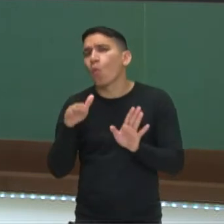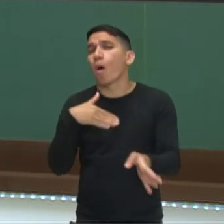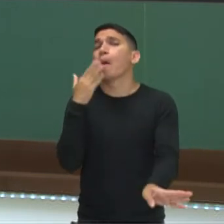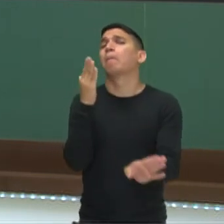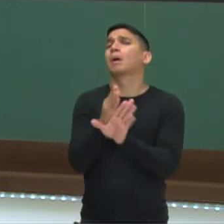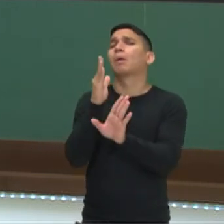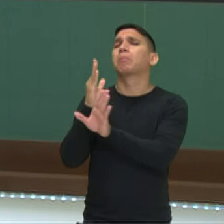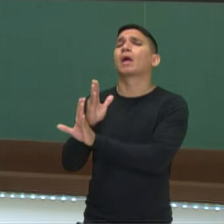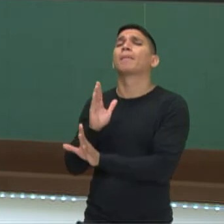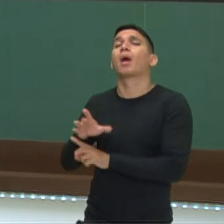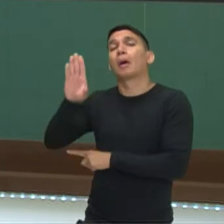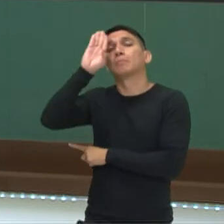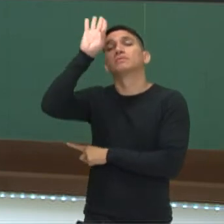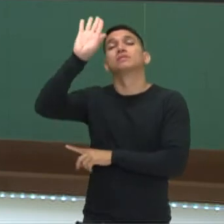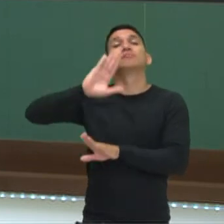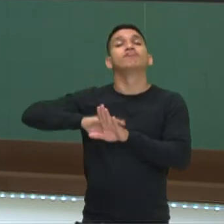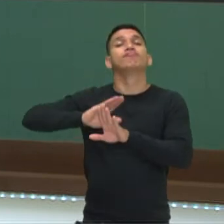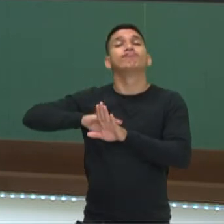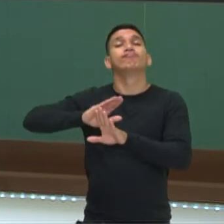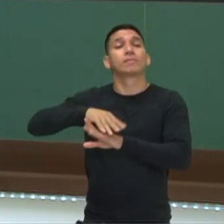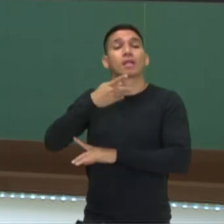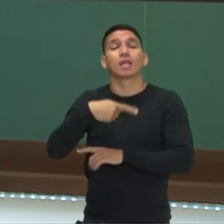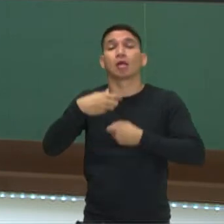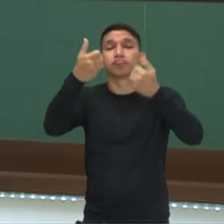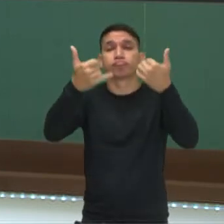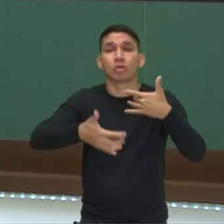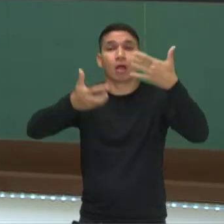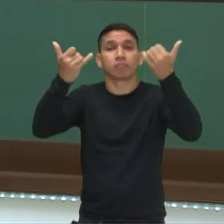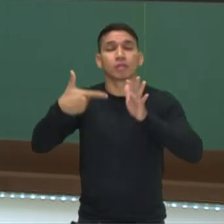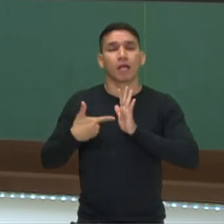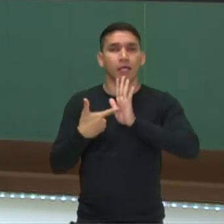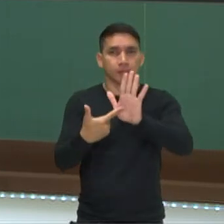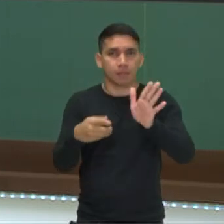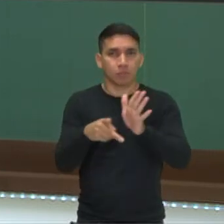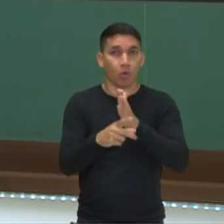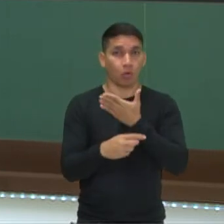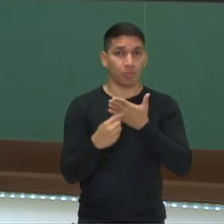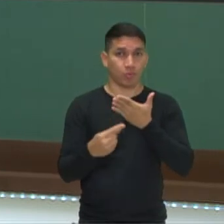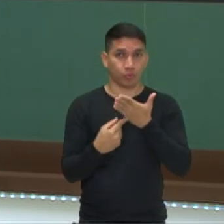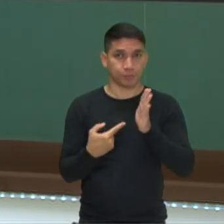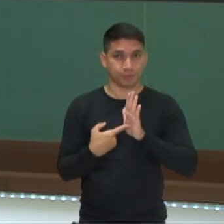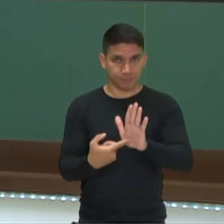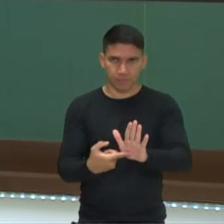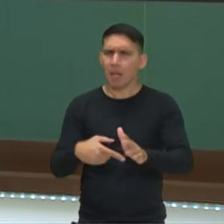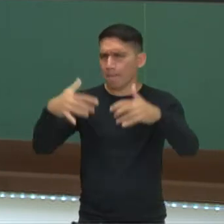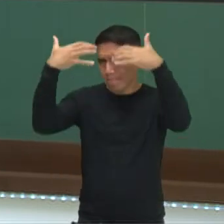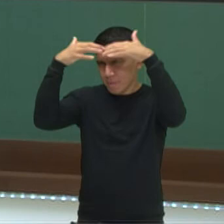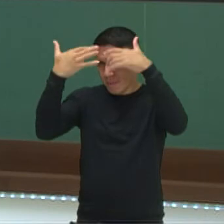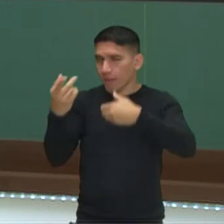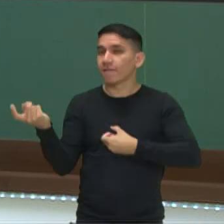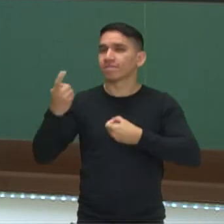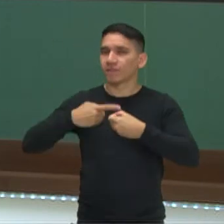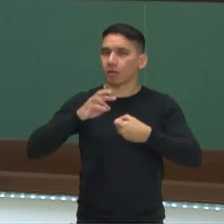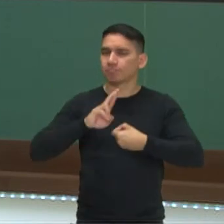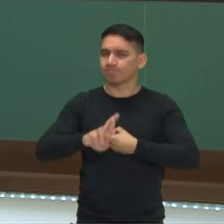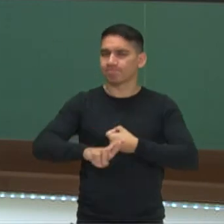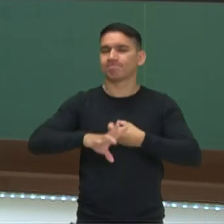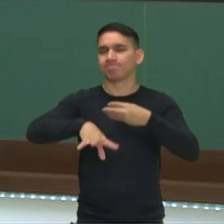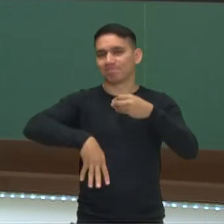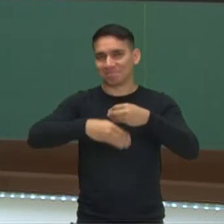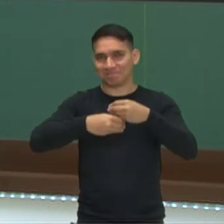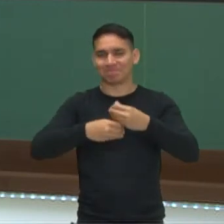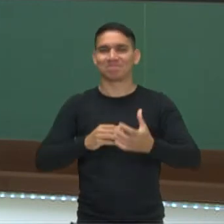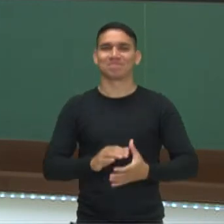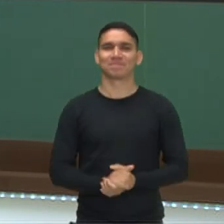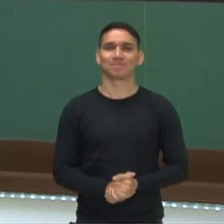as principais ideias que foram ali apresentadas pelo autor. Pensa um pouquinho que eu volto já já trazendo